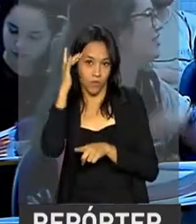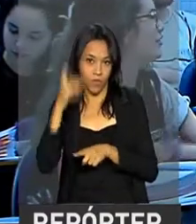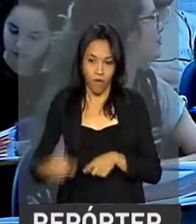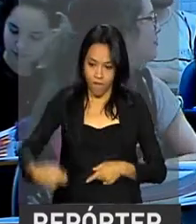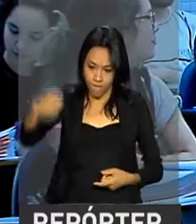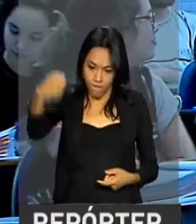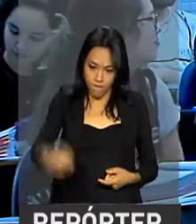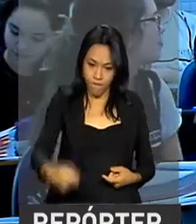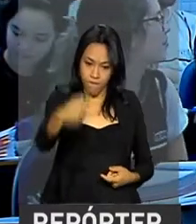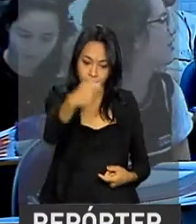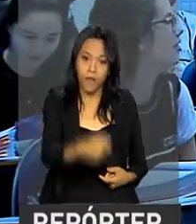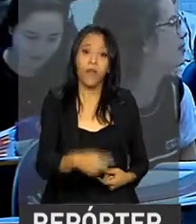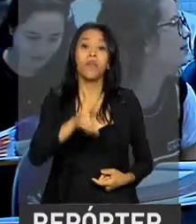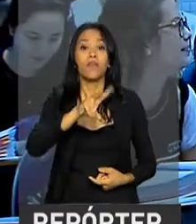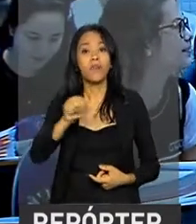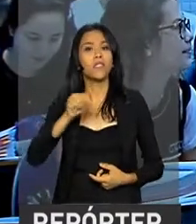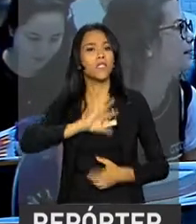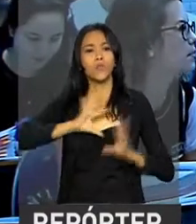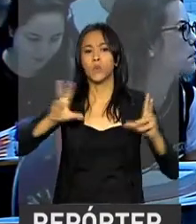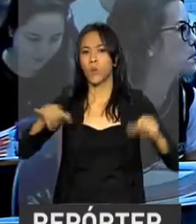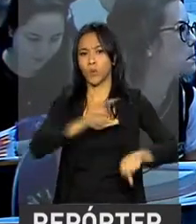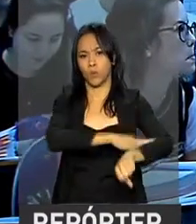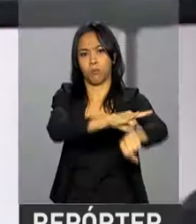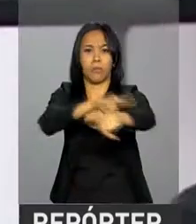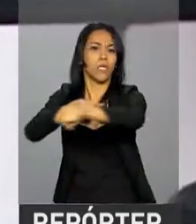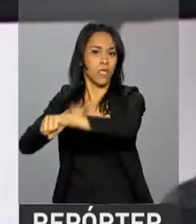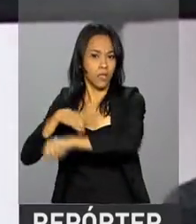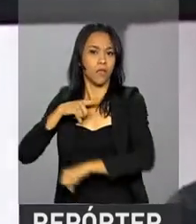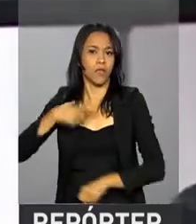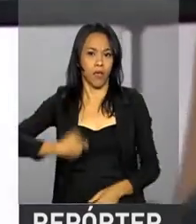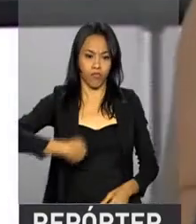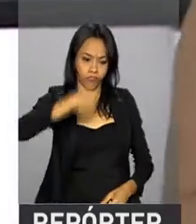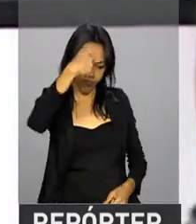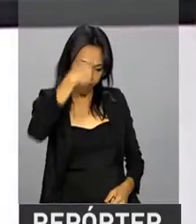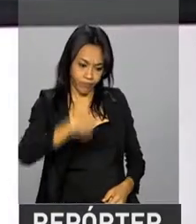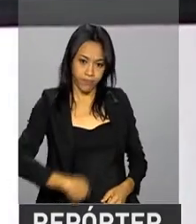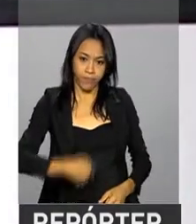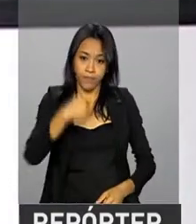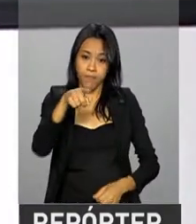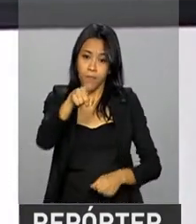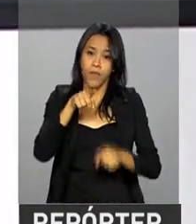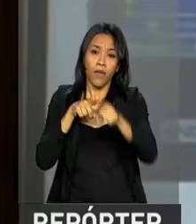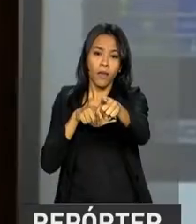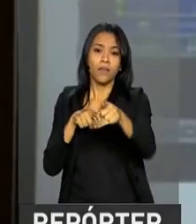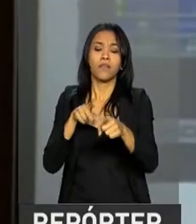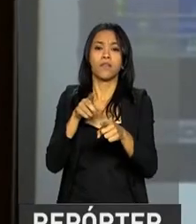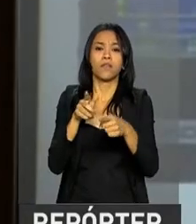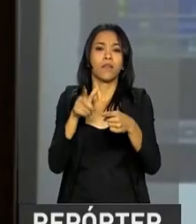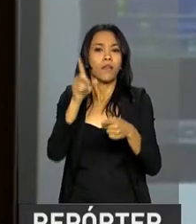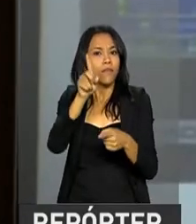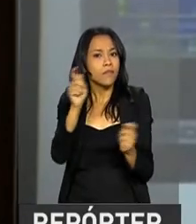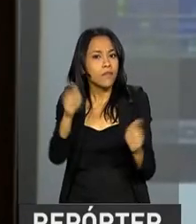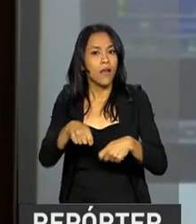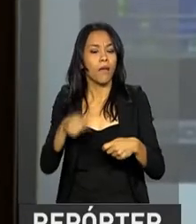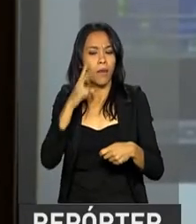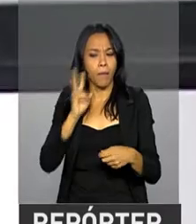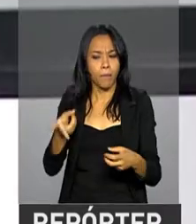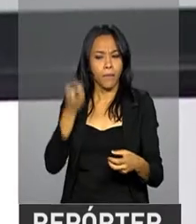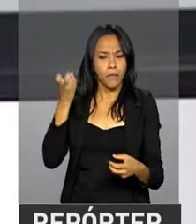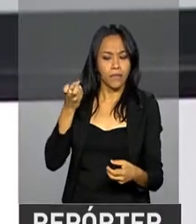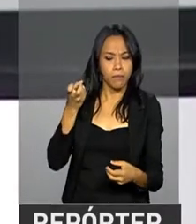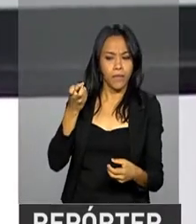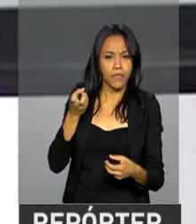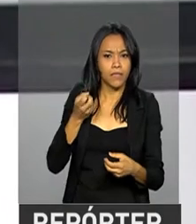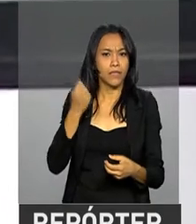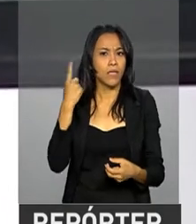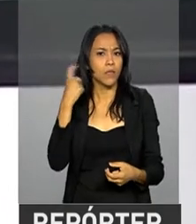eles são colocados em todos os banheiros o uso de detectores de ponto eletrônico capazes de identificar a emissão